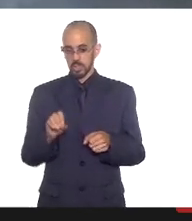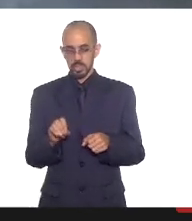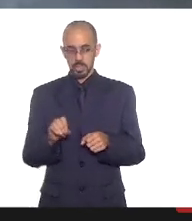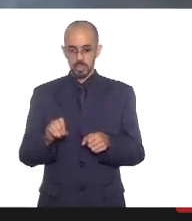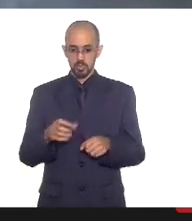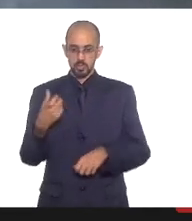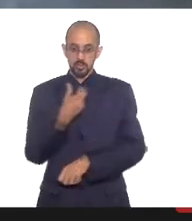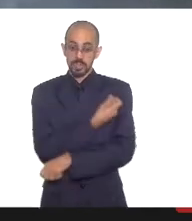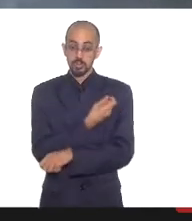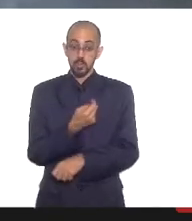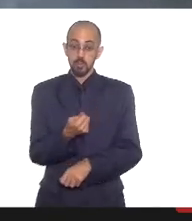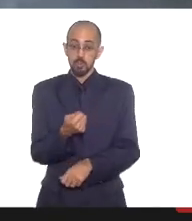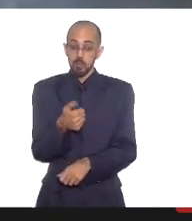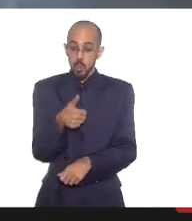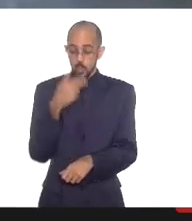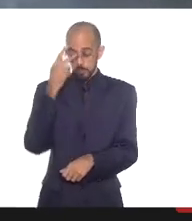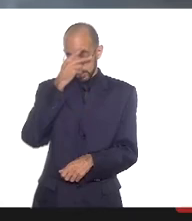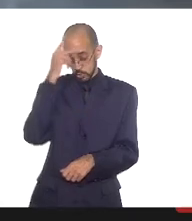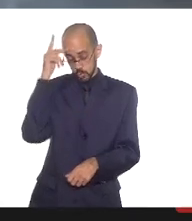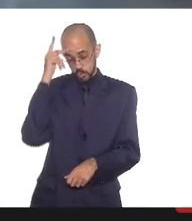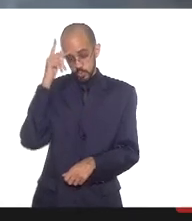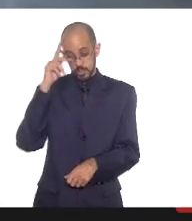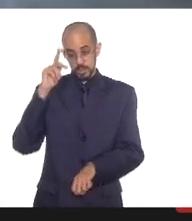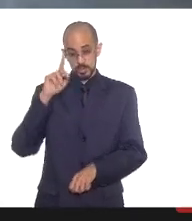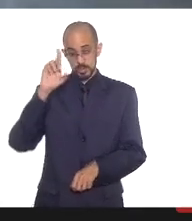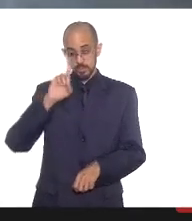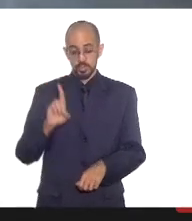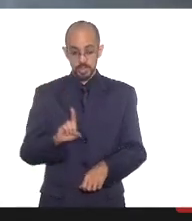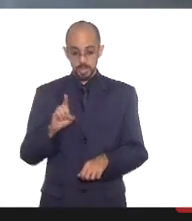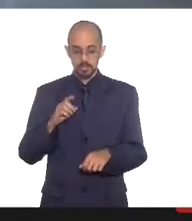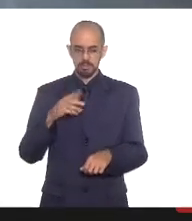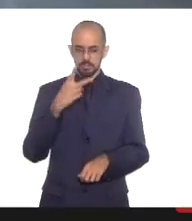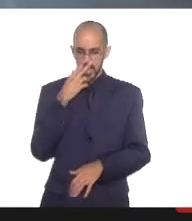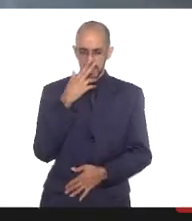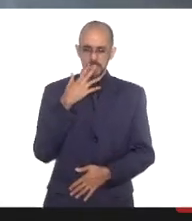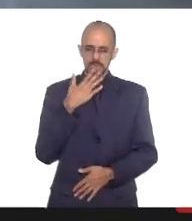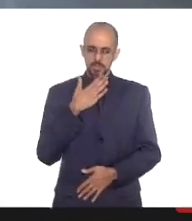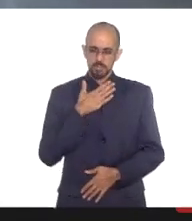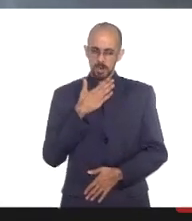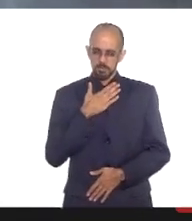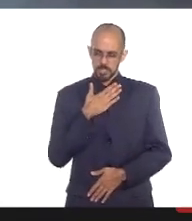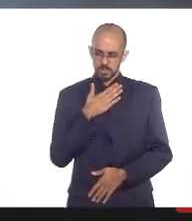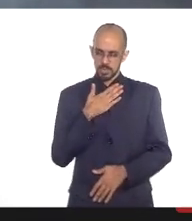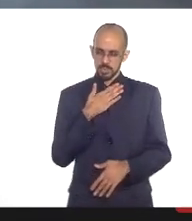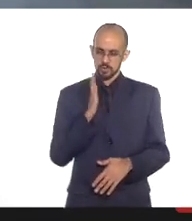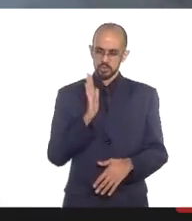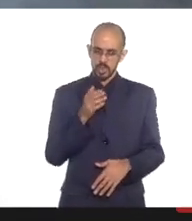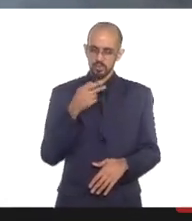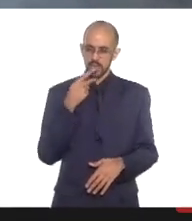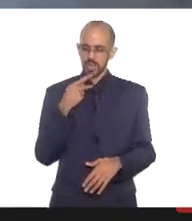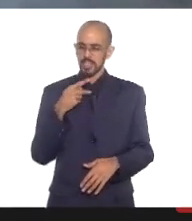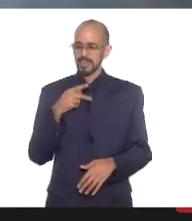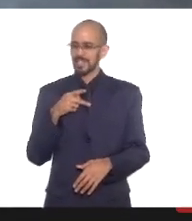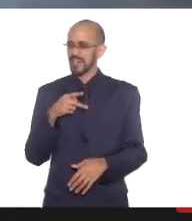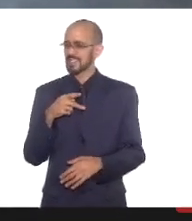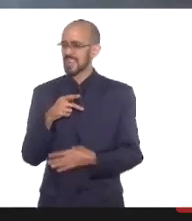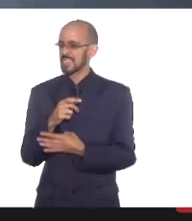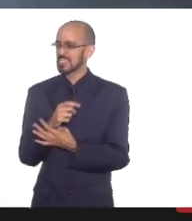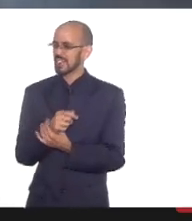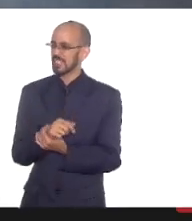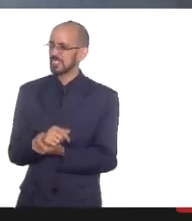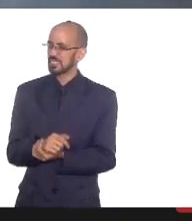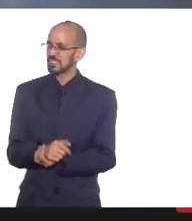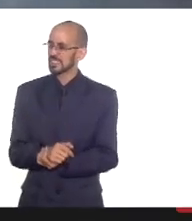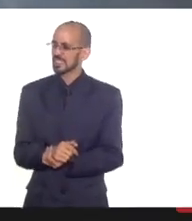e me parece que eu tenho eu já falei isso para Sérgio e vou ia já